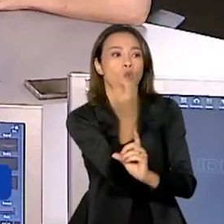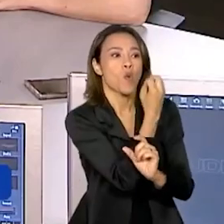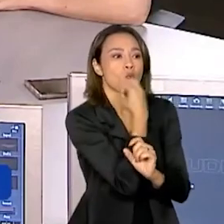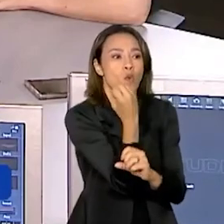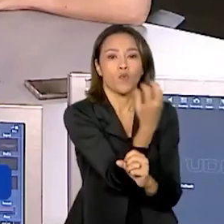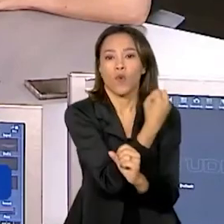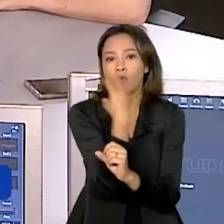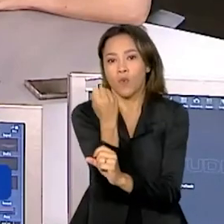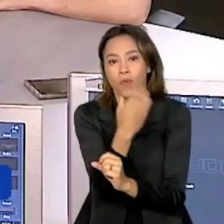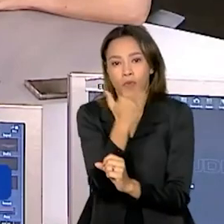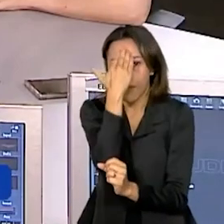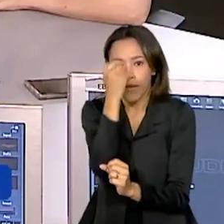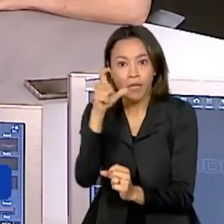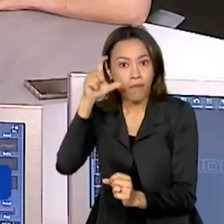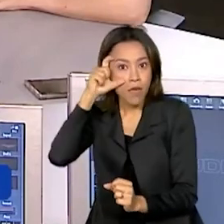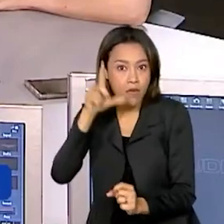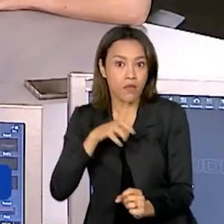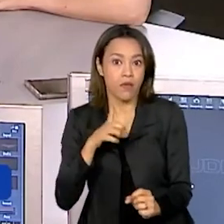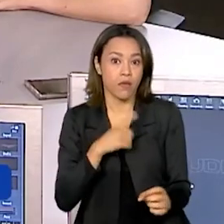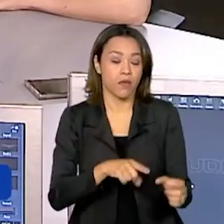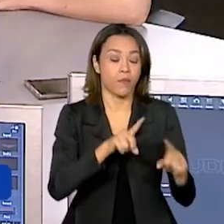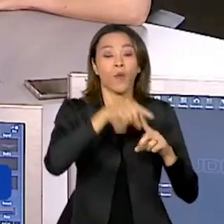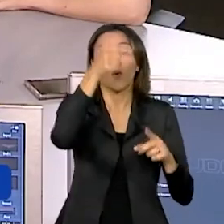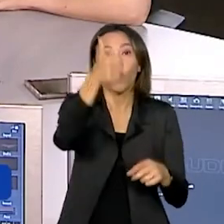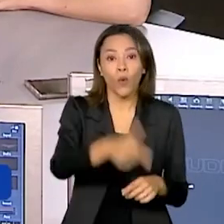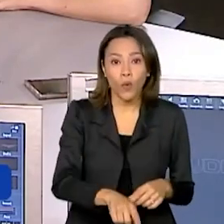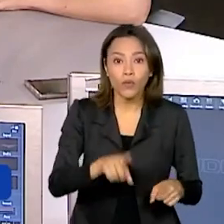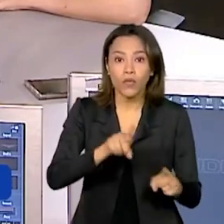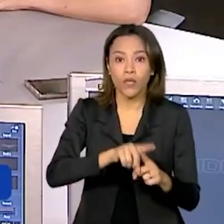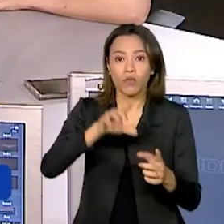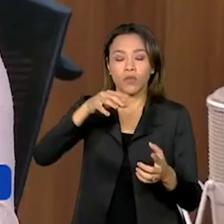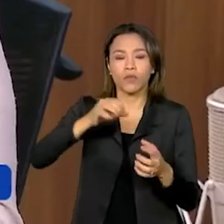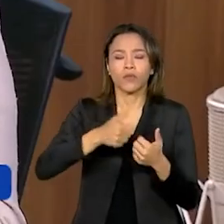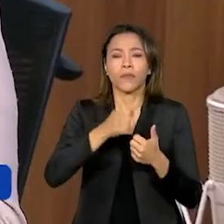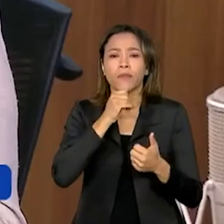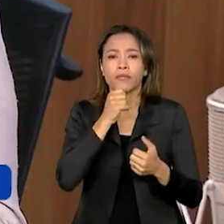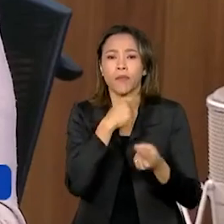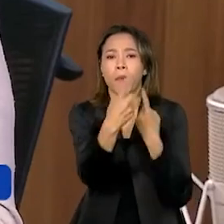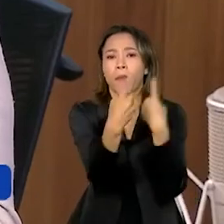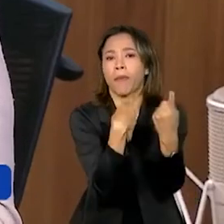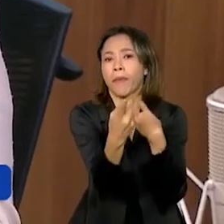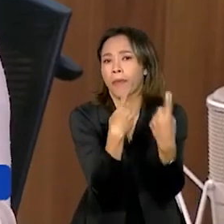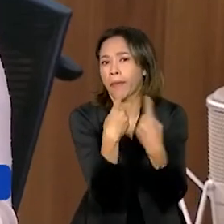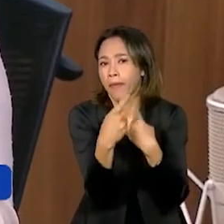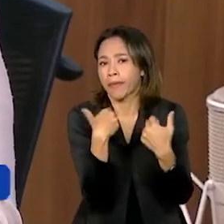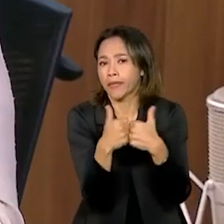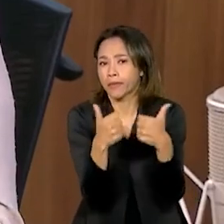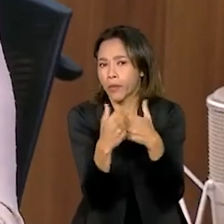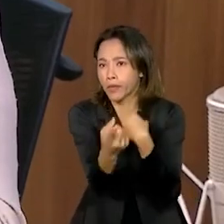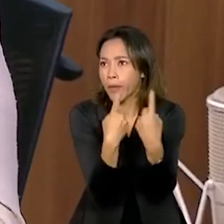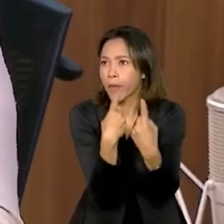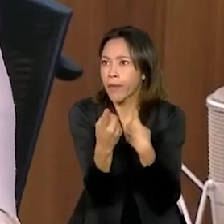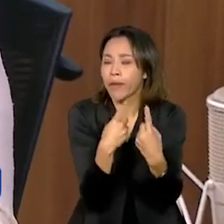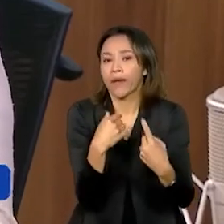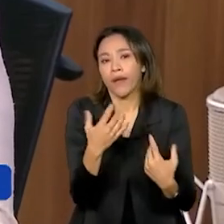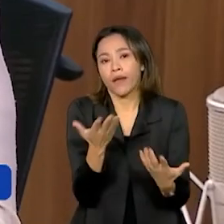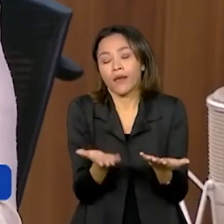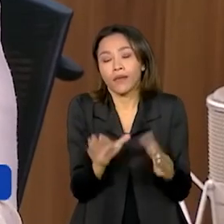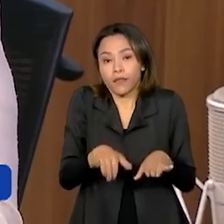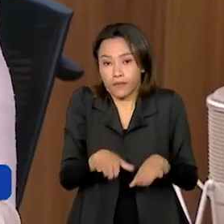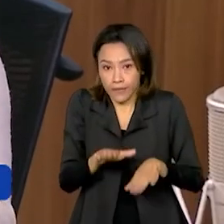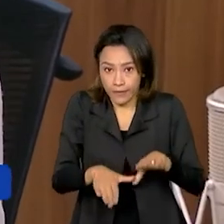temos um serviço de central de transporte, porque na maioria das vezes o